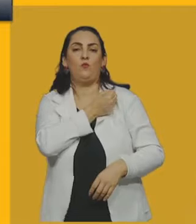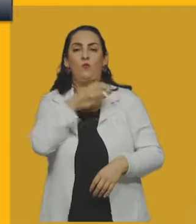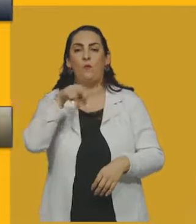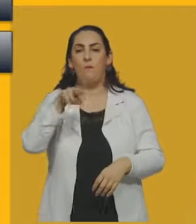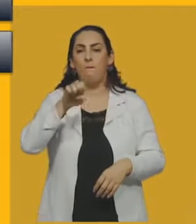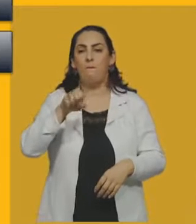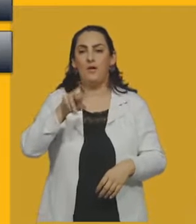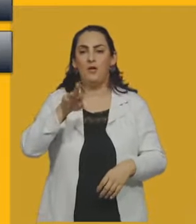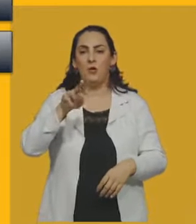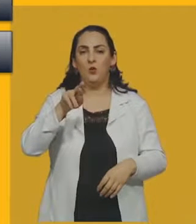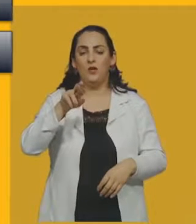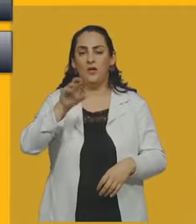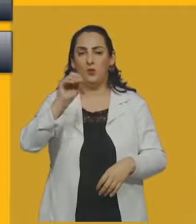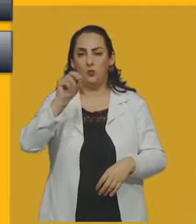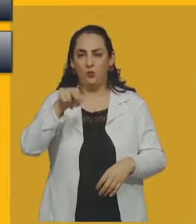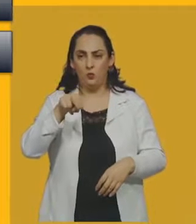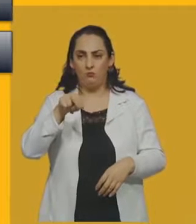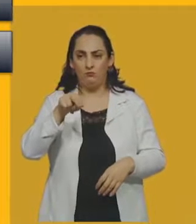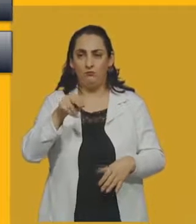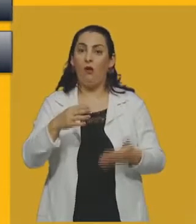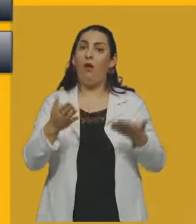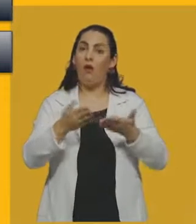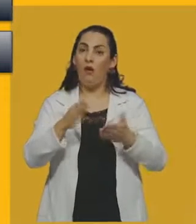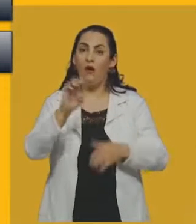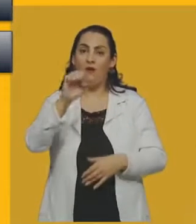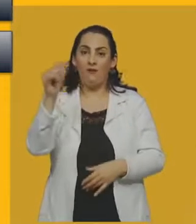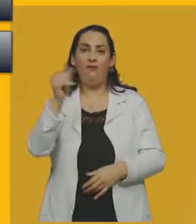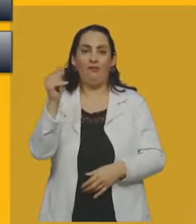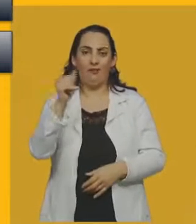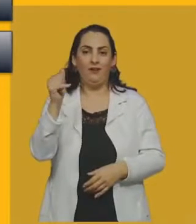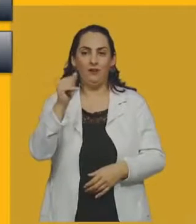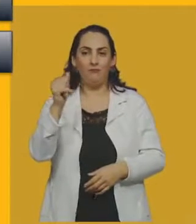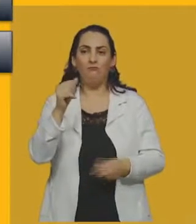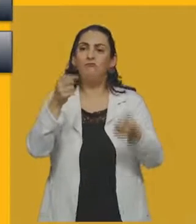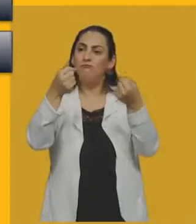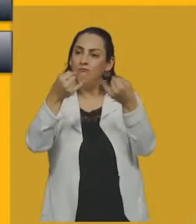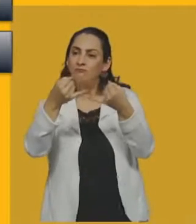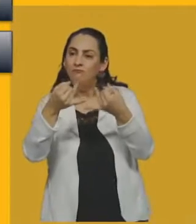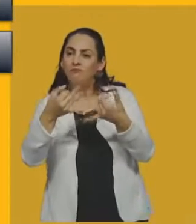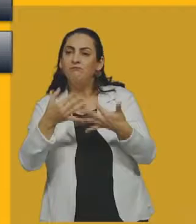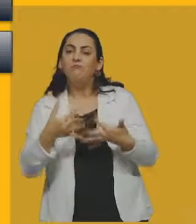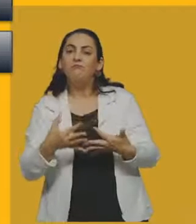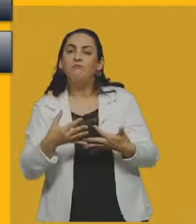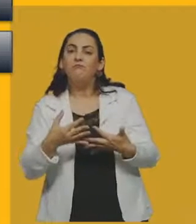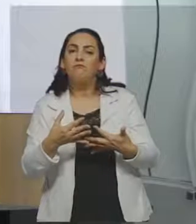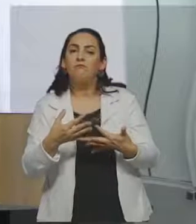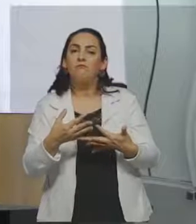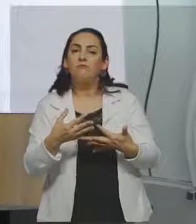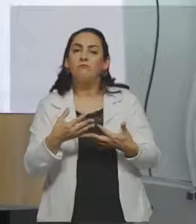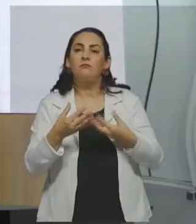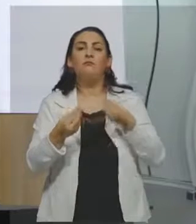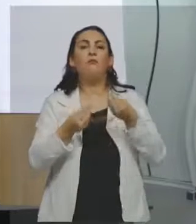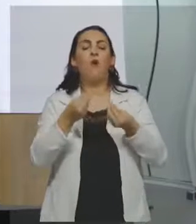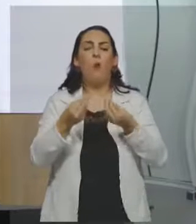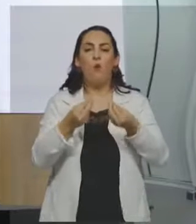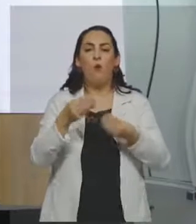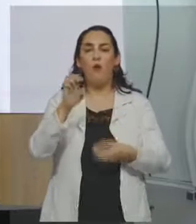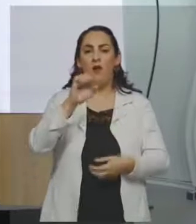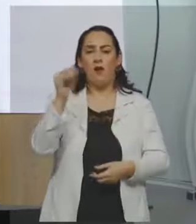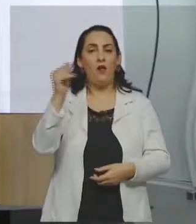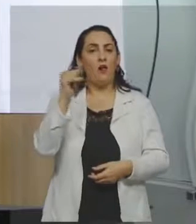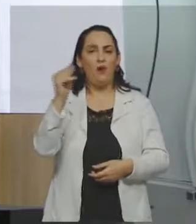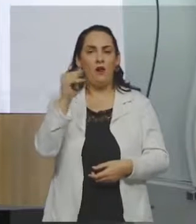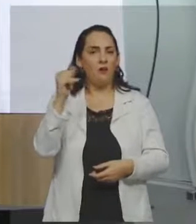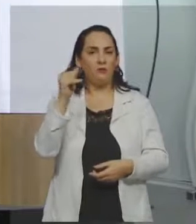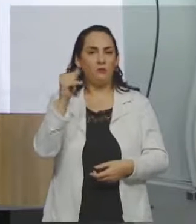Os números de elétrons, então, de uma partícula de um átomo neutro, é o número de elétrons é